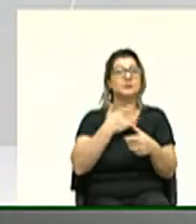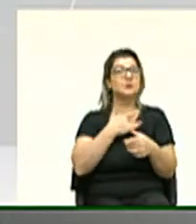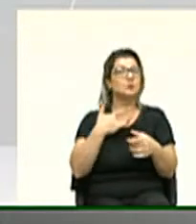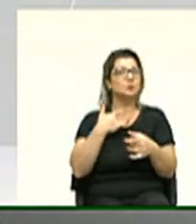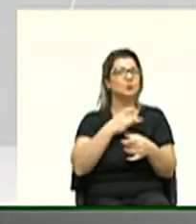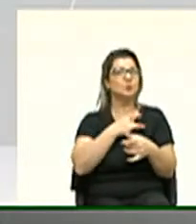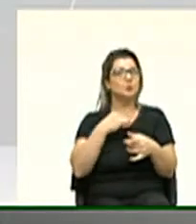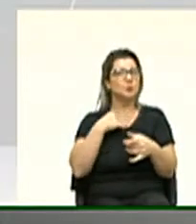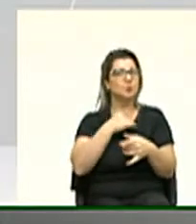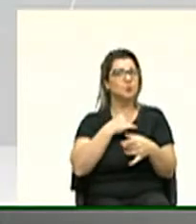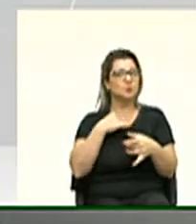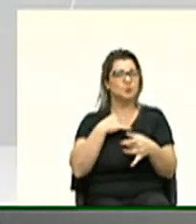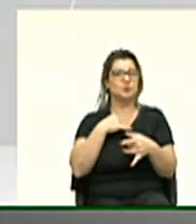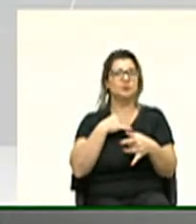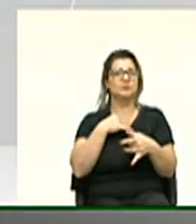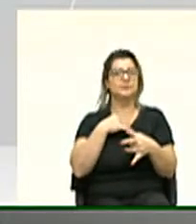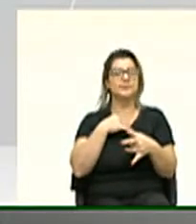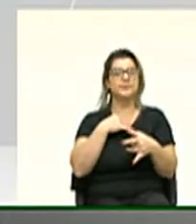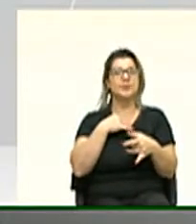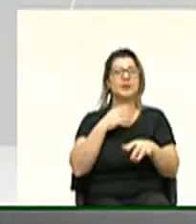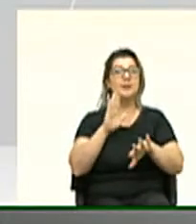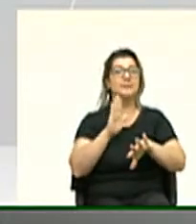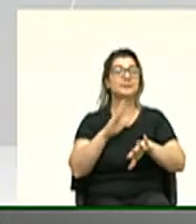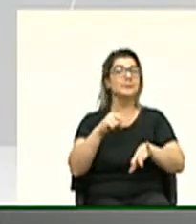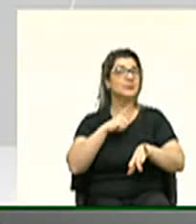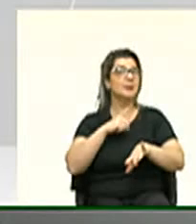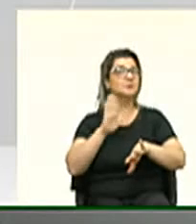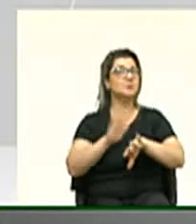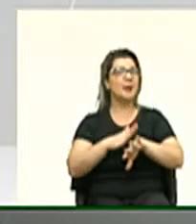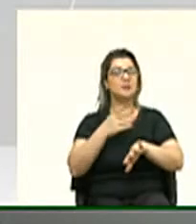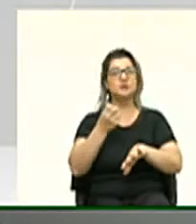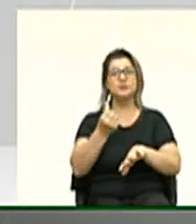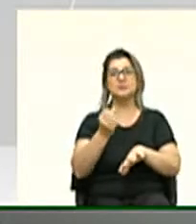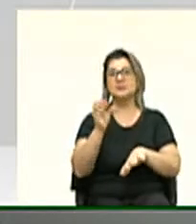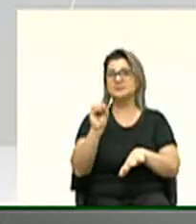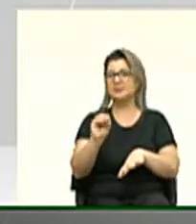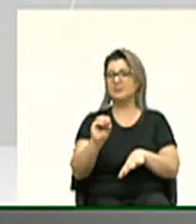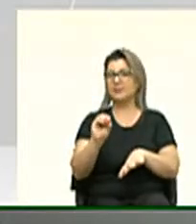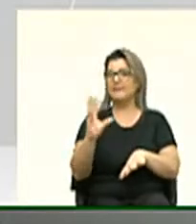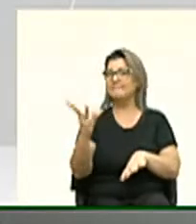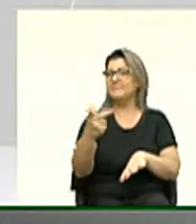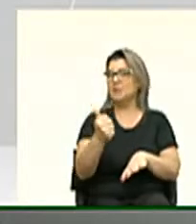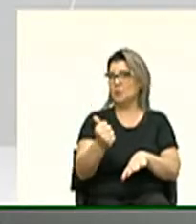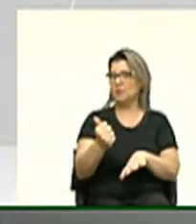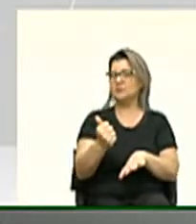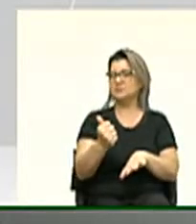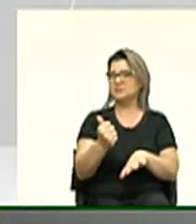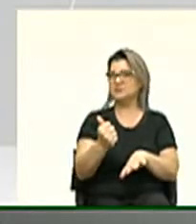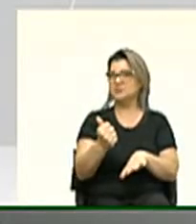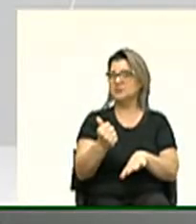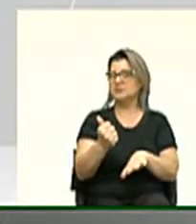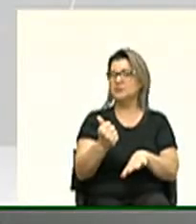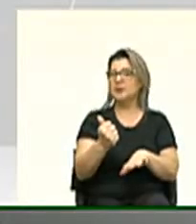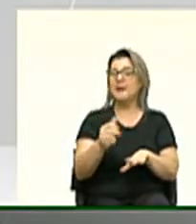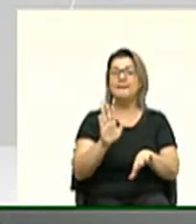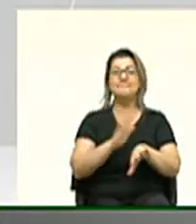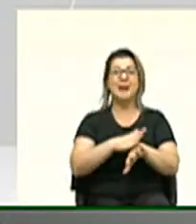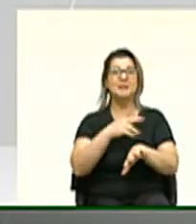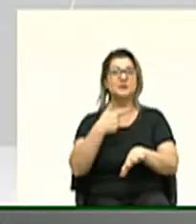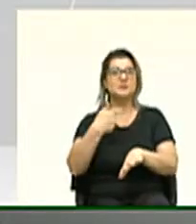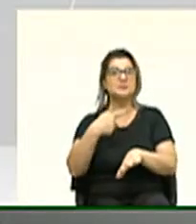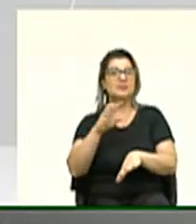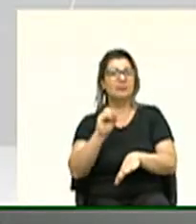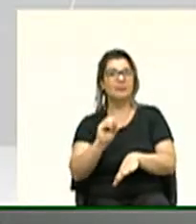nós temos mais de 60 milhões destinados pelo Estado para a capital, mais de 70